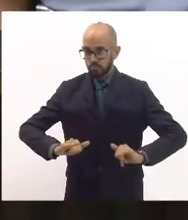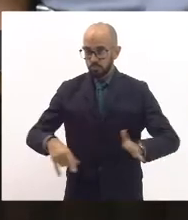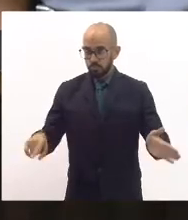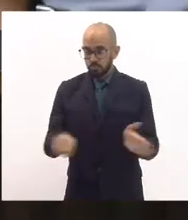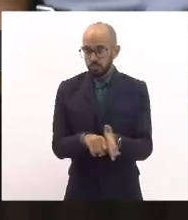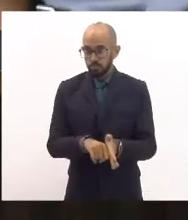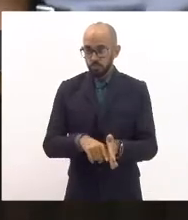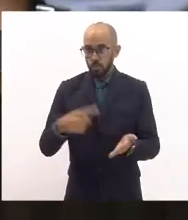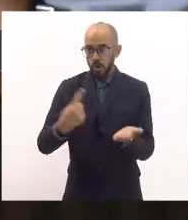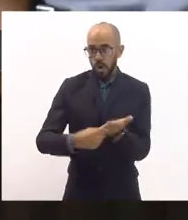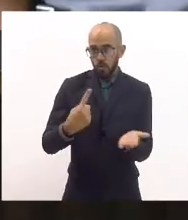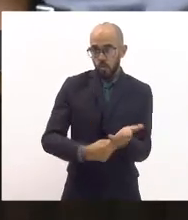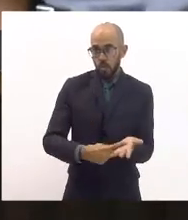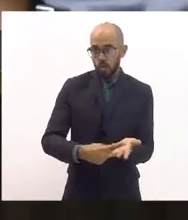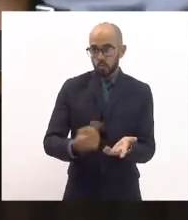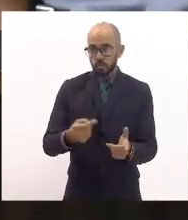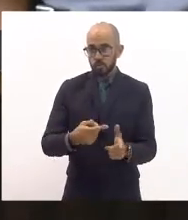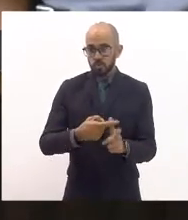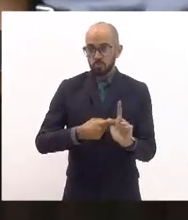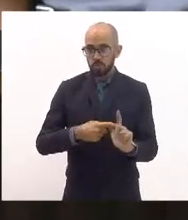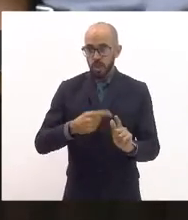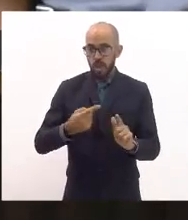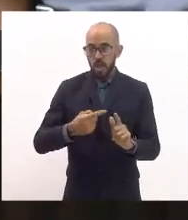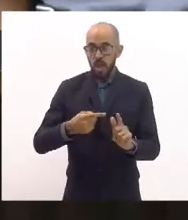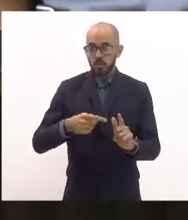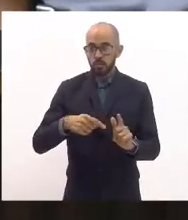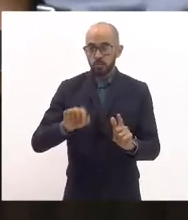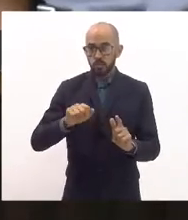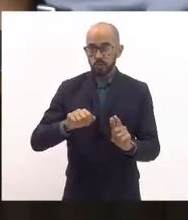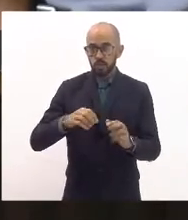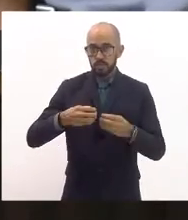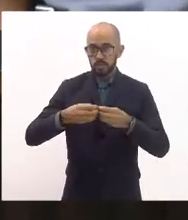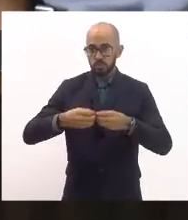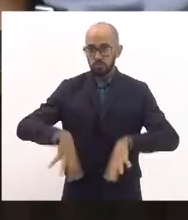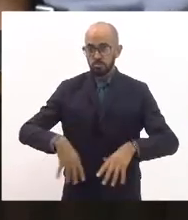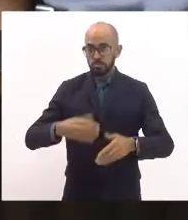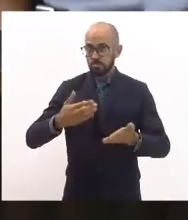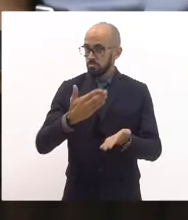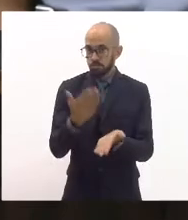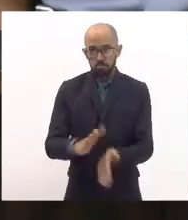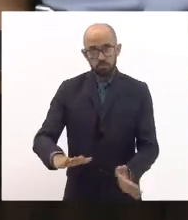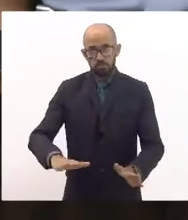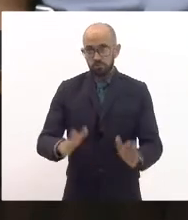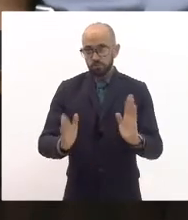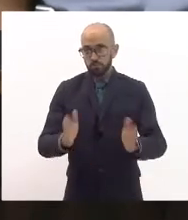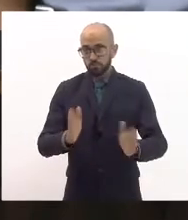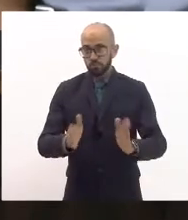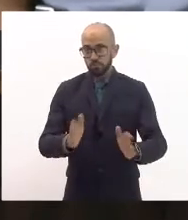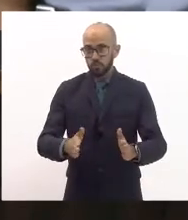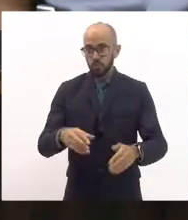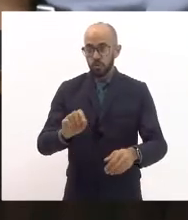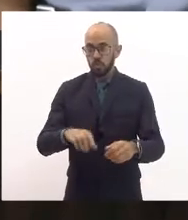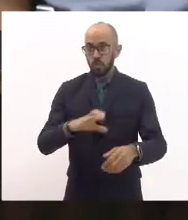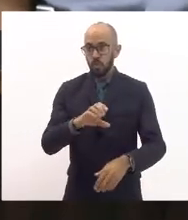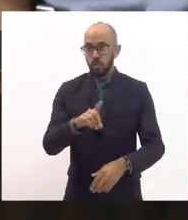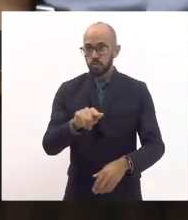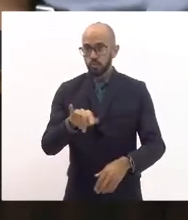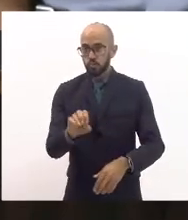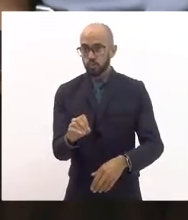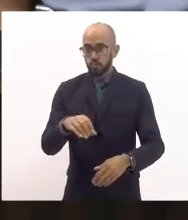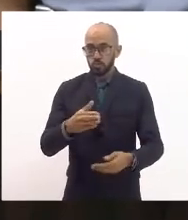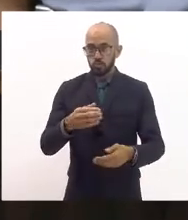acordos pendente referente a dívidas prescritas junto aos cadastros positivos ou score de consumidores